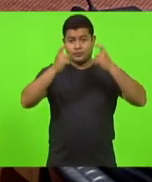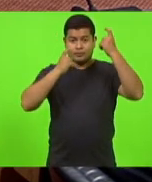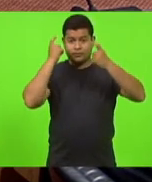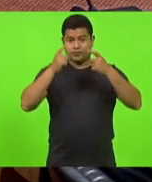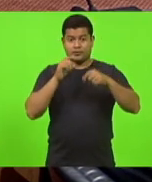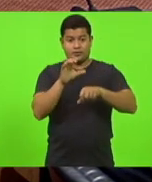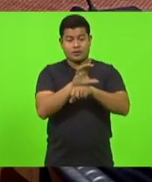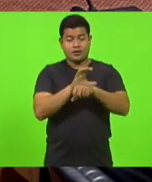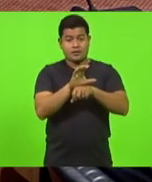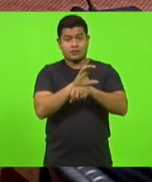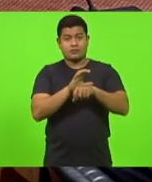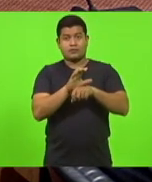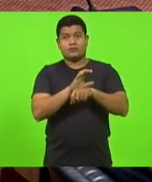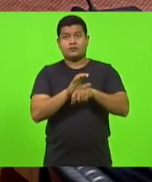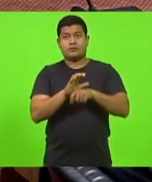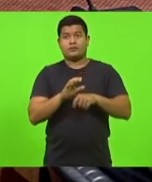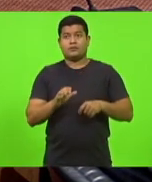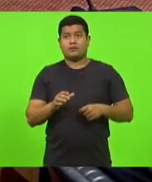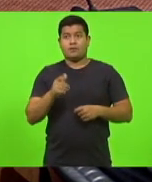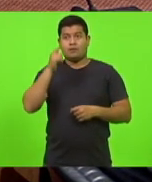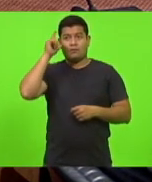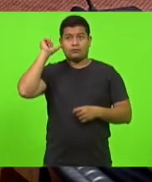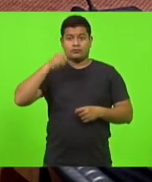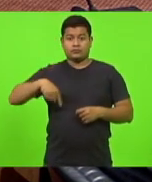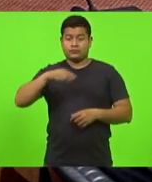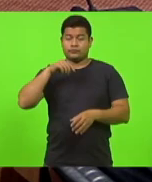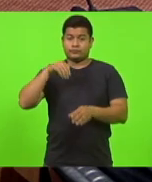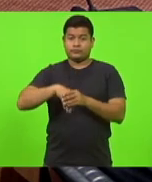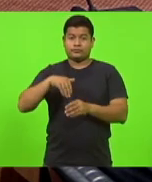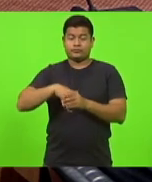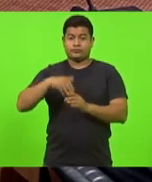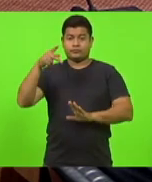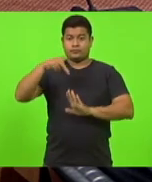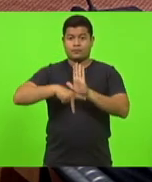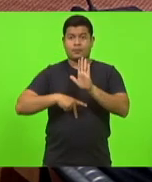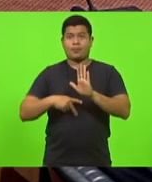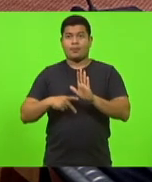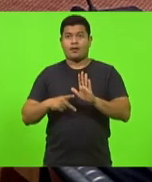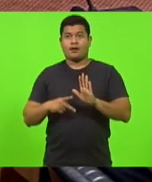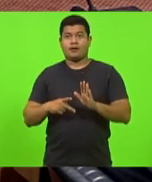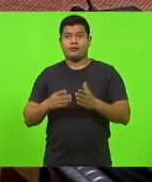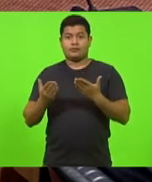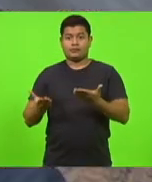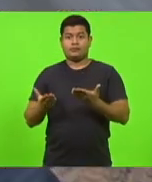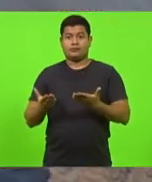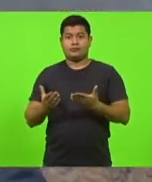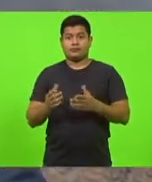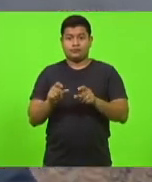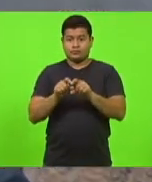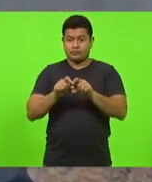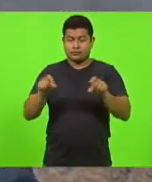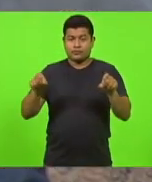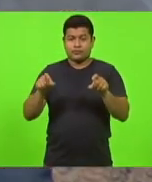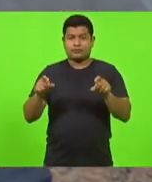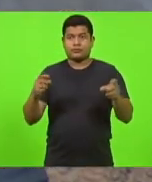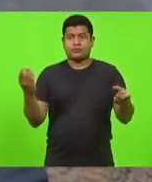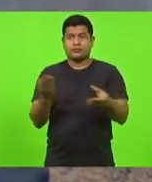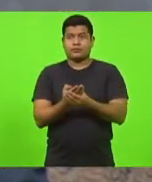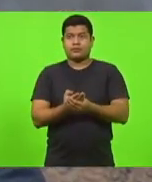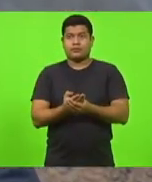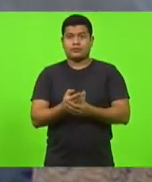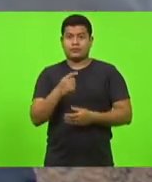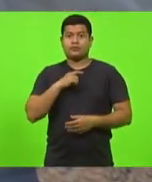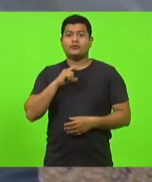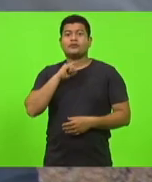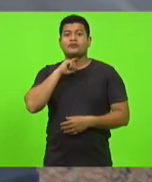constitucionalidade. No dia de ontem, nós votamos um projeto aqui que até o código de barra do protocolo dele, ele tinha visto de origem,